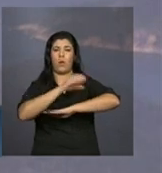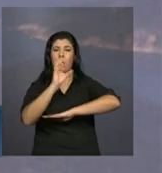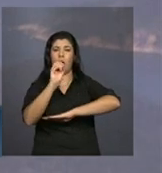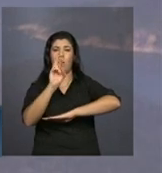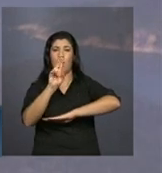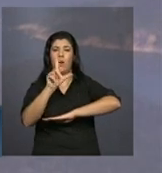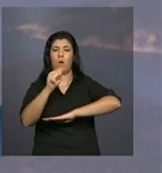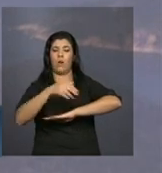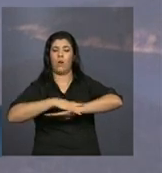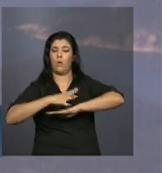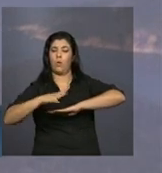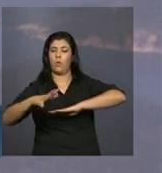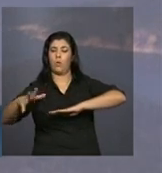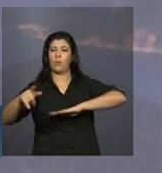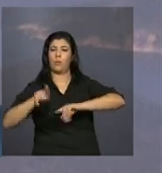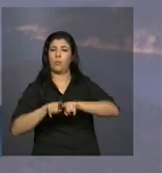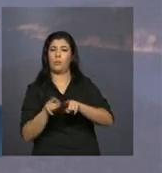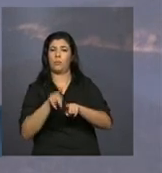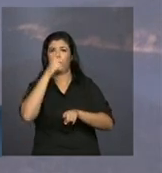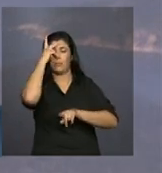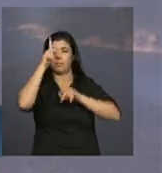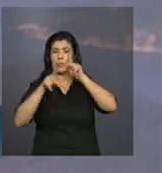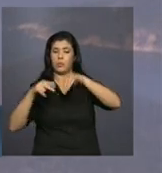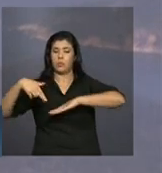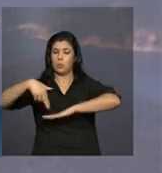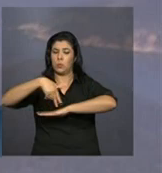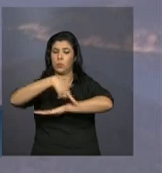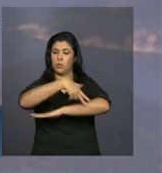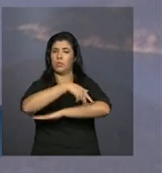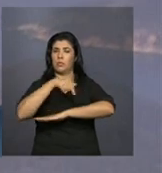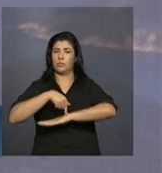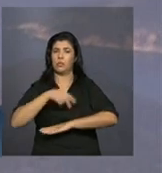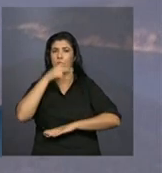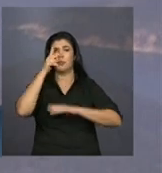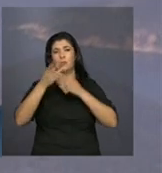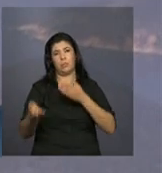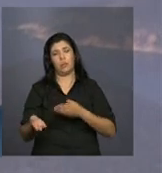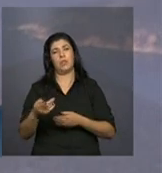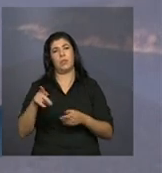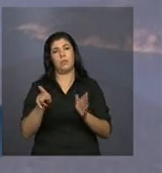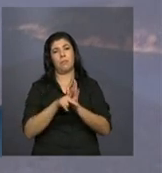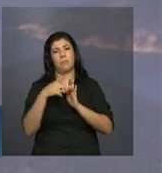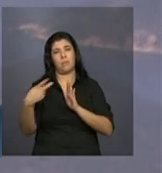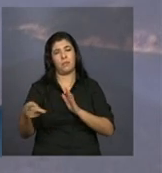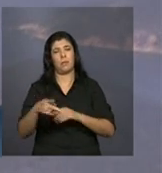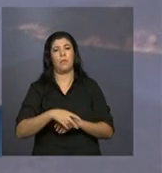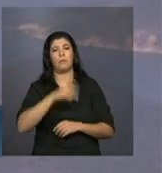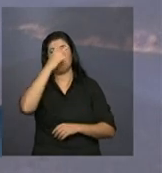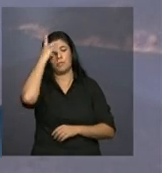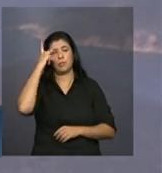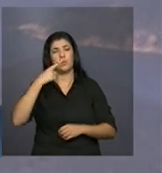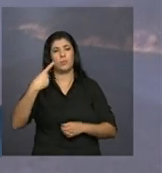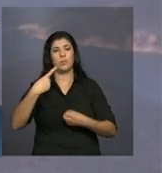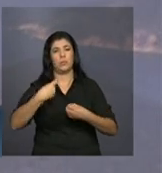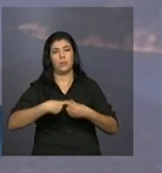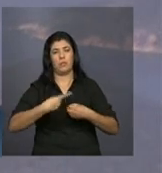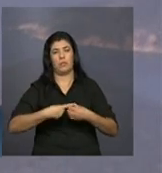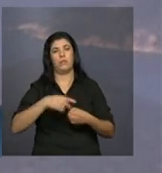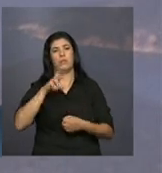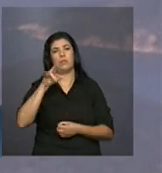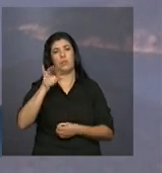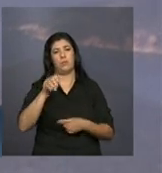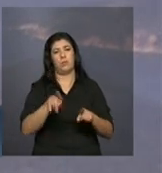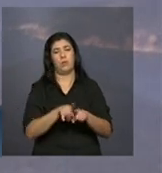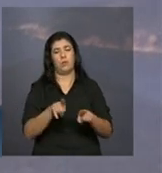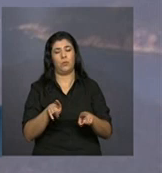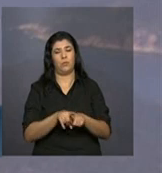recuperando para a população e para a cidade do Rio de Janeiro a orla histórica